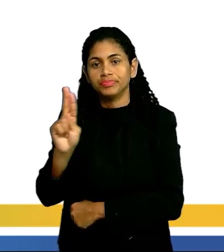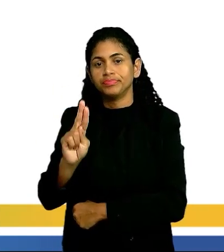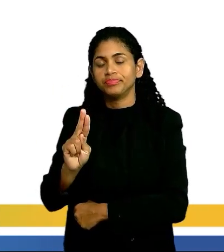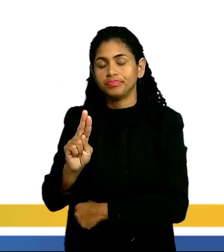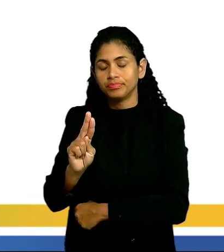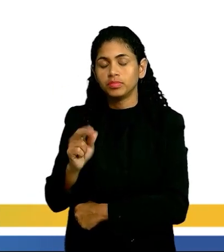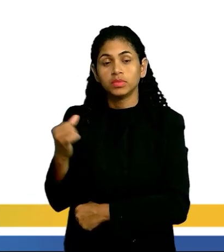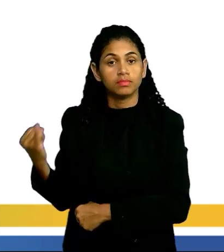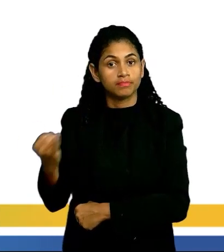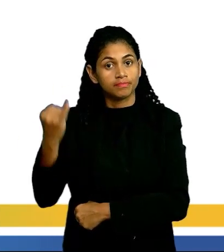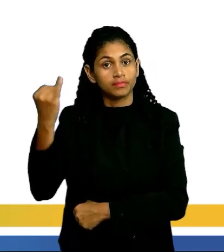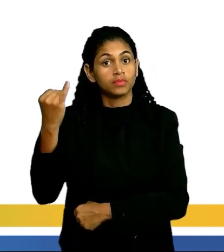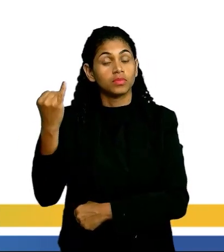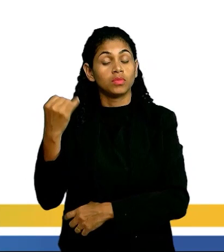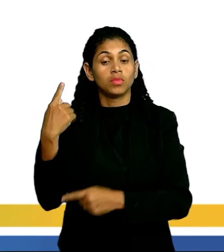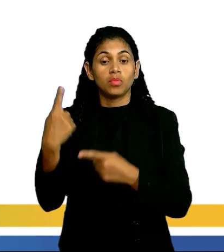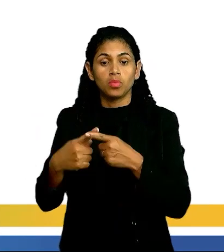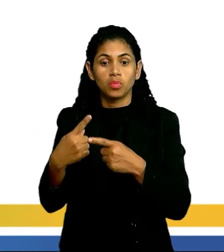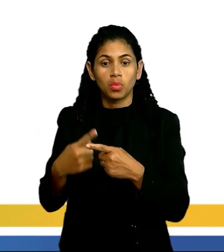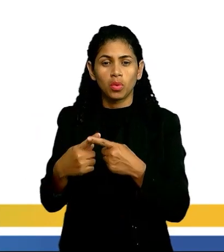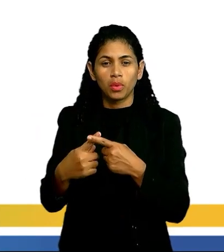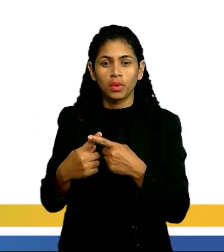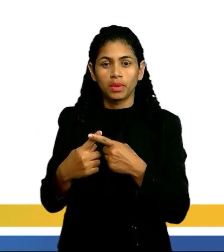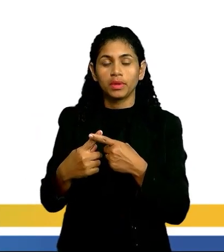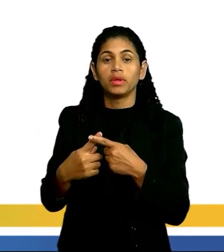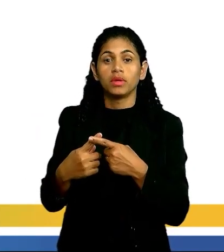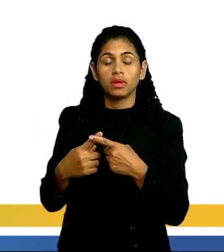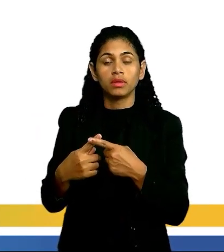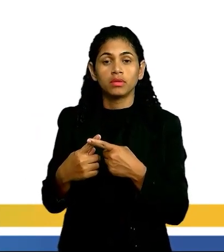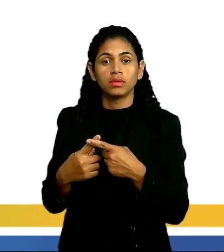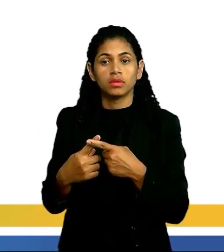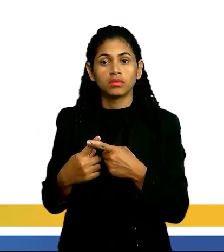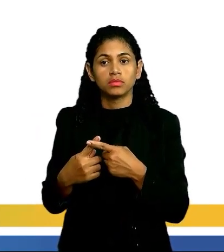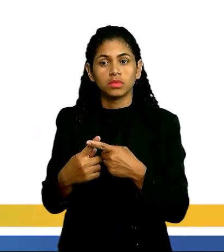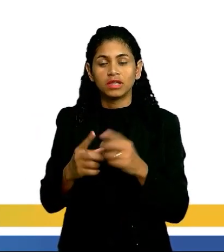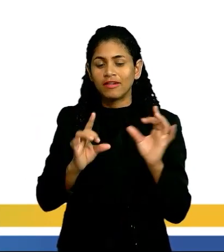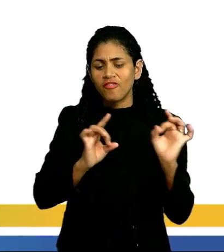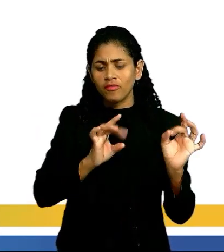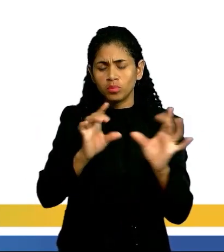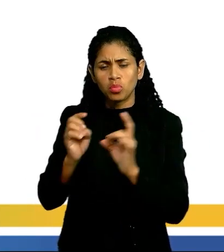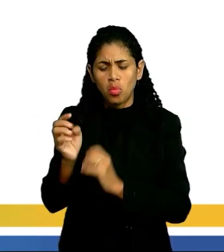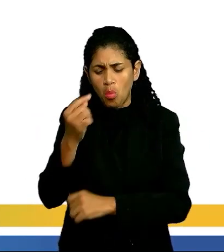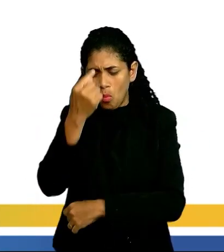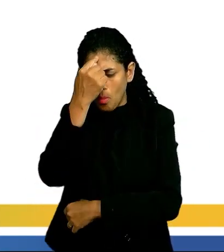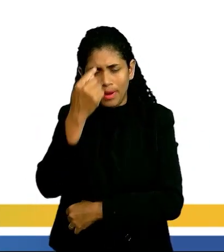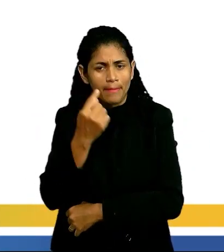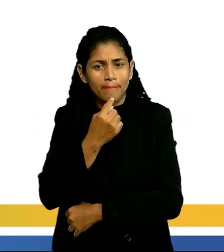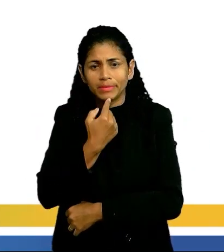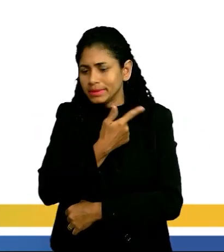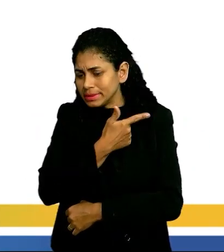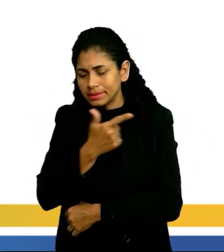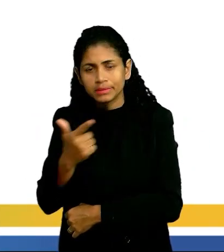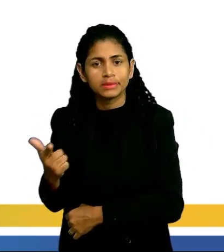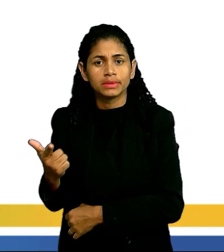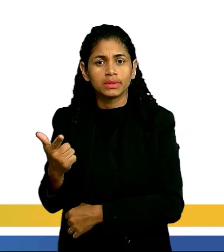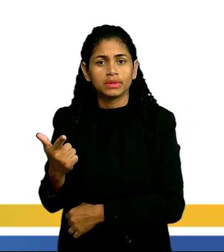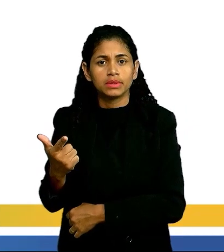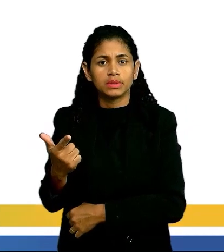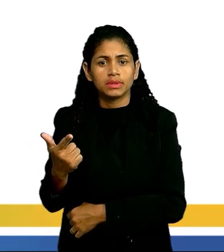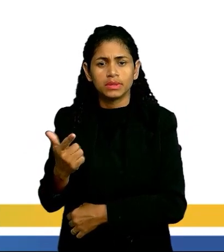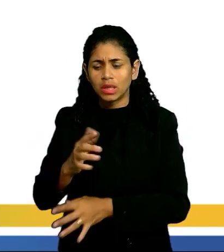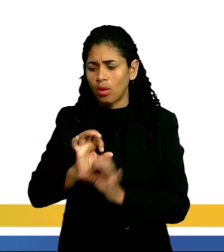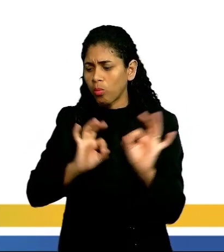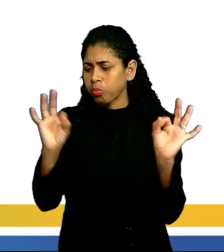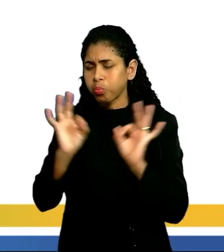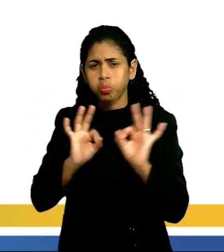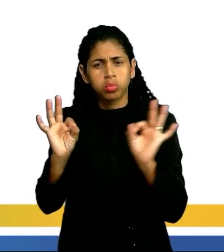do totalitarismo, a propaganda ela é crucial, porque eles vendem uma imagem que de fato não existe. Eles vendem uma imagem de que